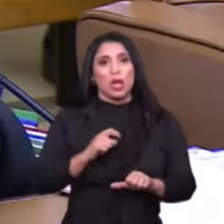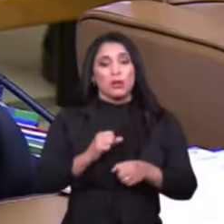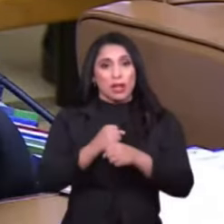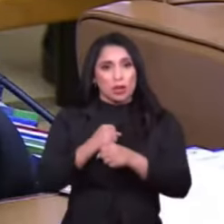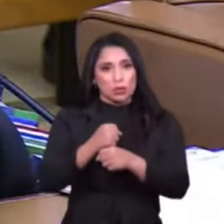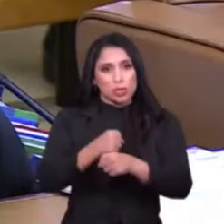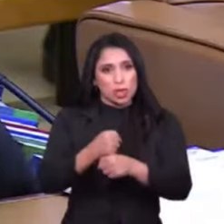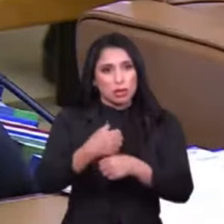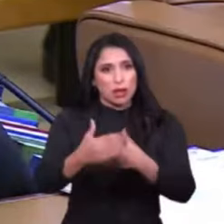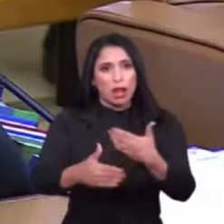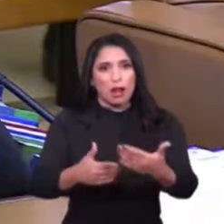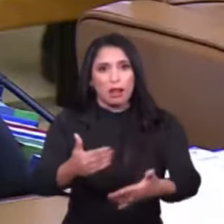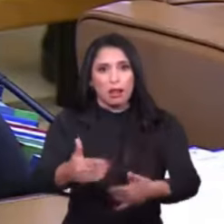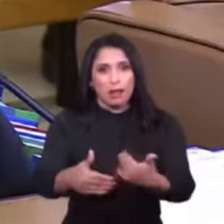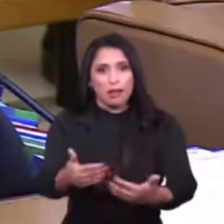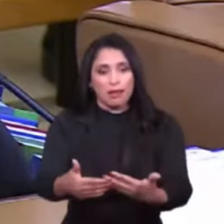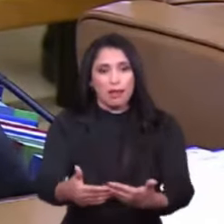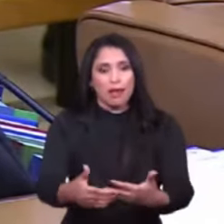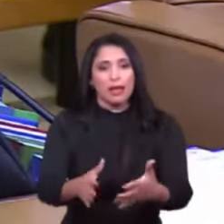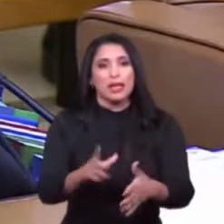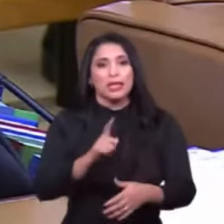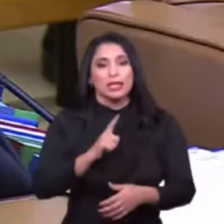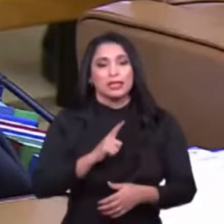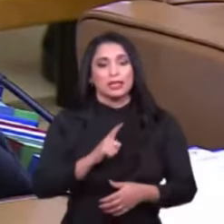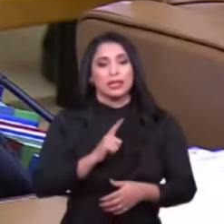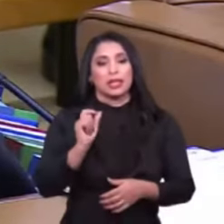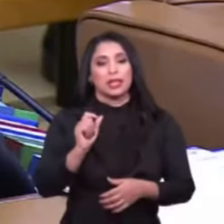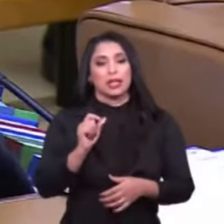uso e quanto maior a concentração de THC.